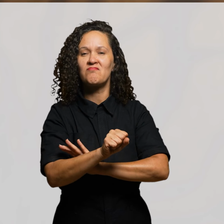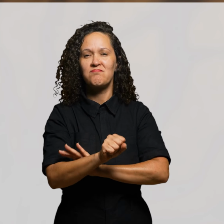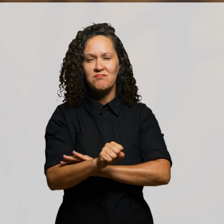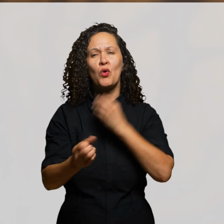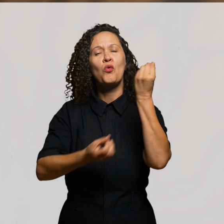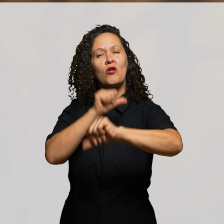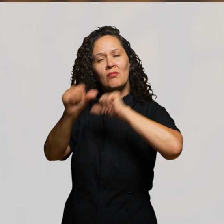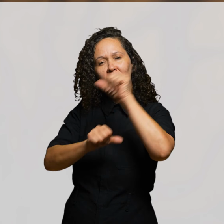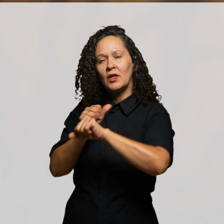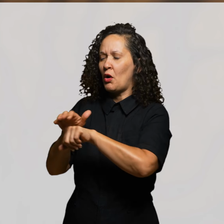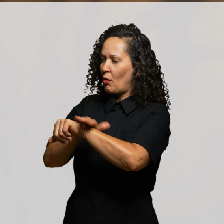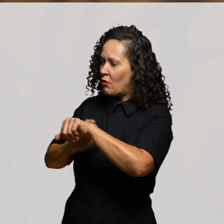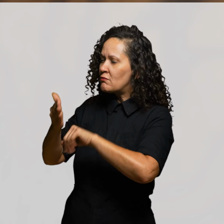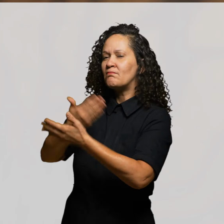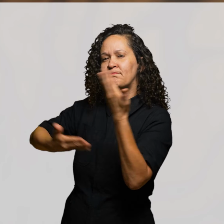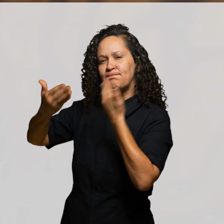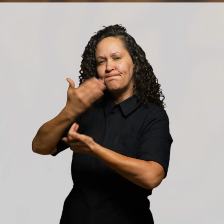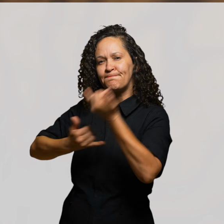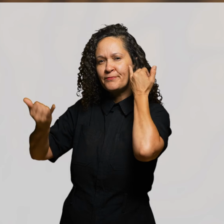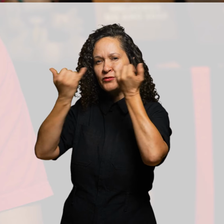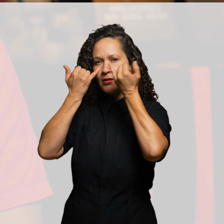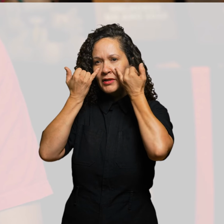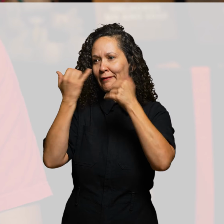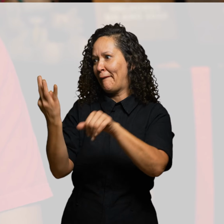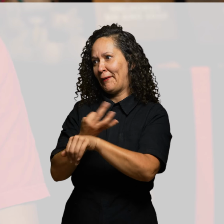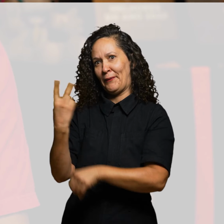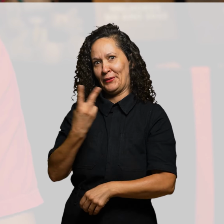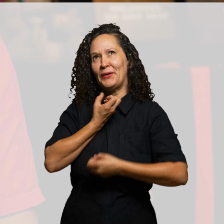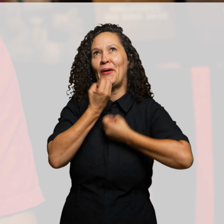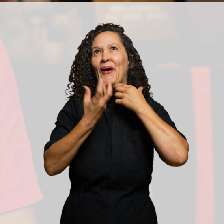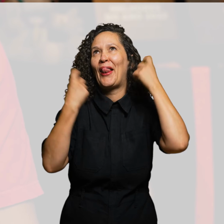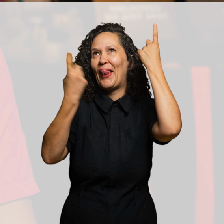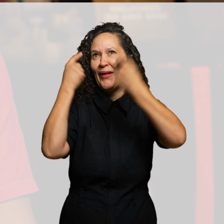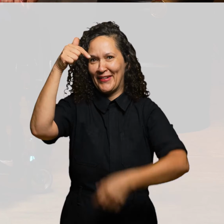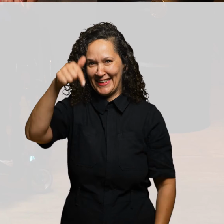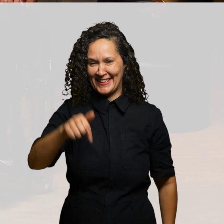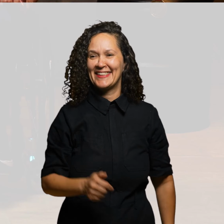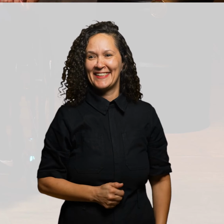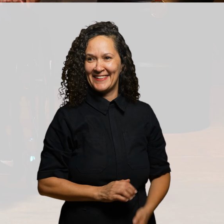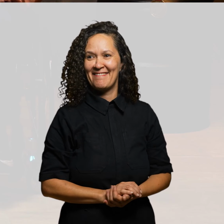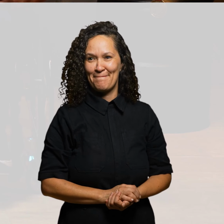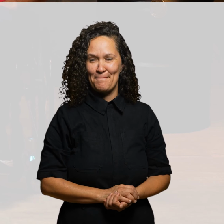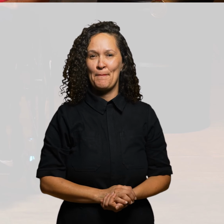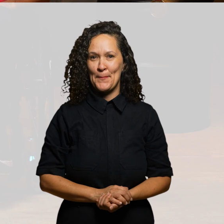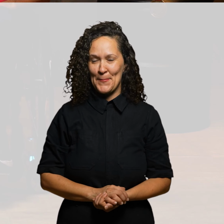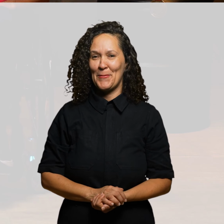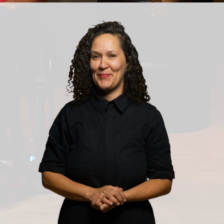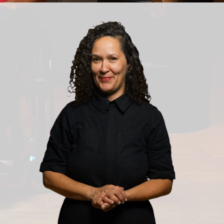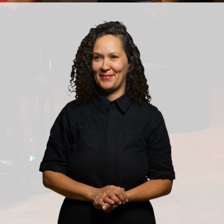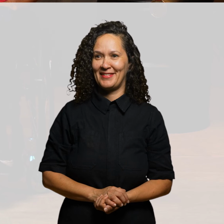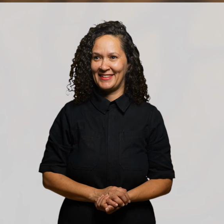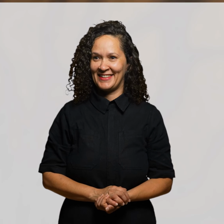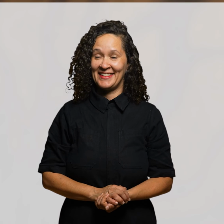Conversando, trazendo informação e aguentando os dois corofiras malucos que eu tenho aqui, né. É o que temos para hoje. É, isso aí.